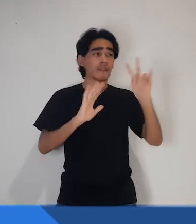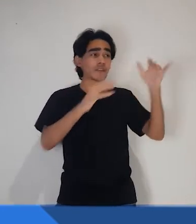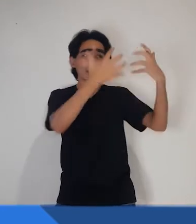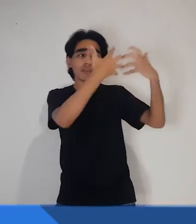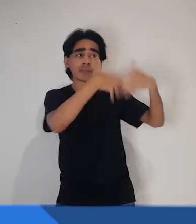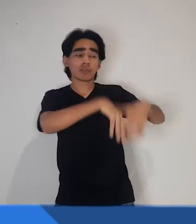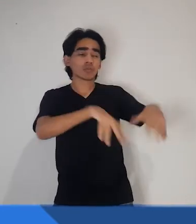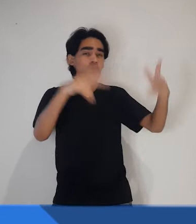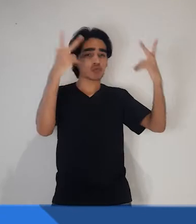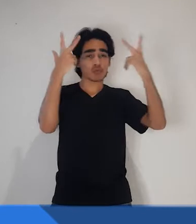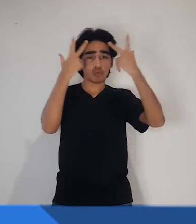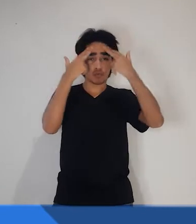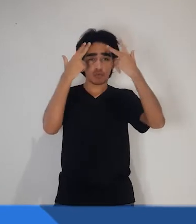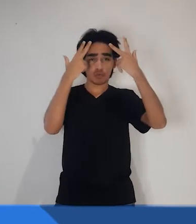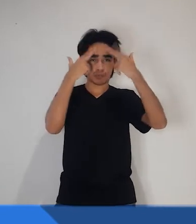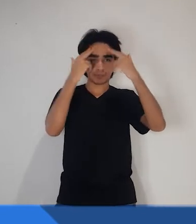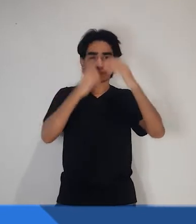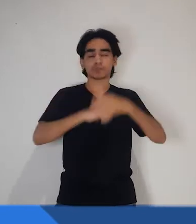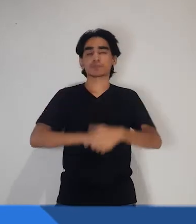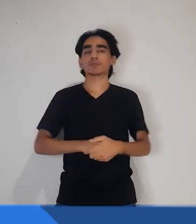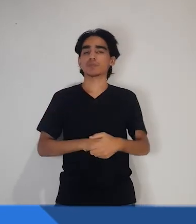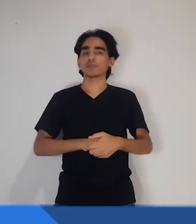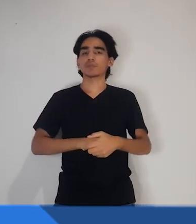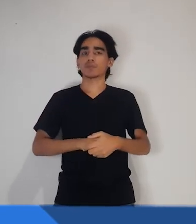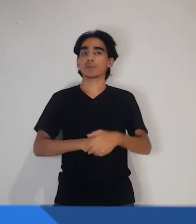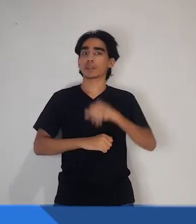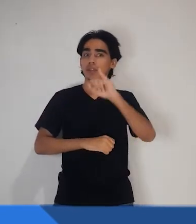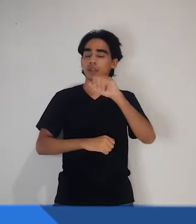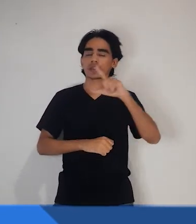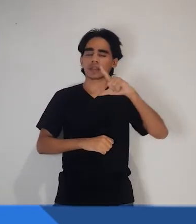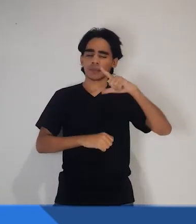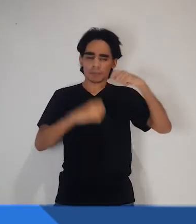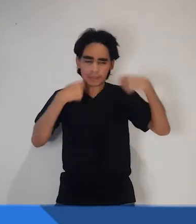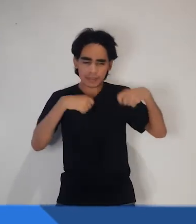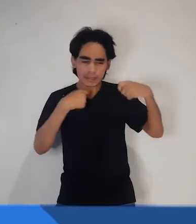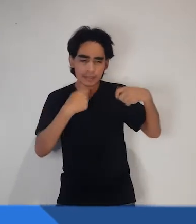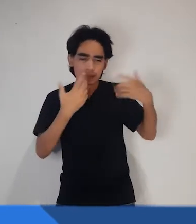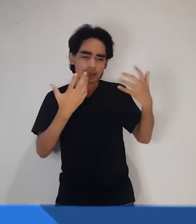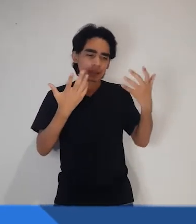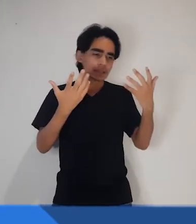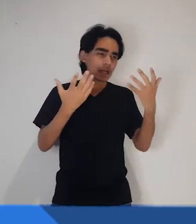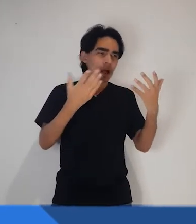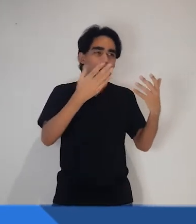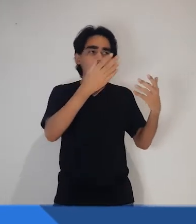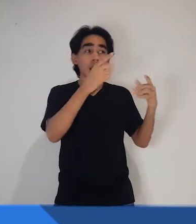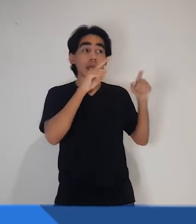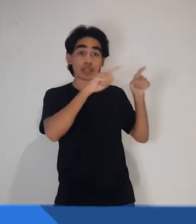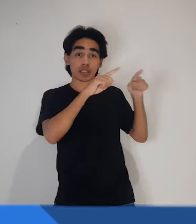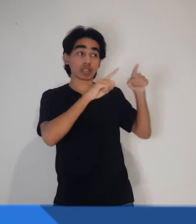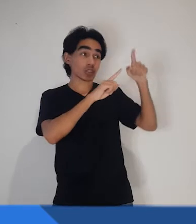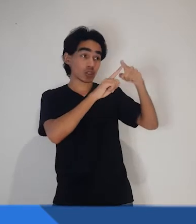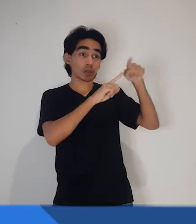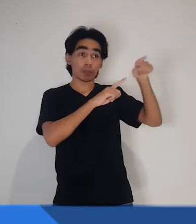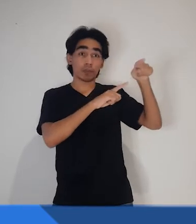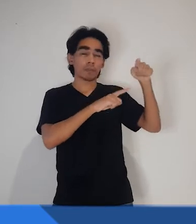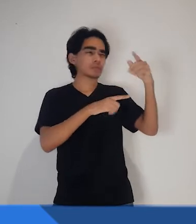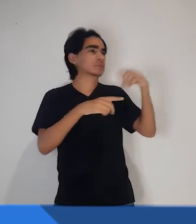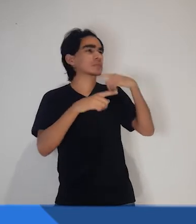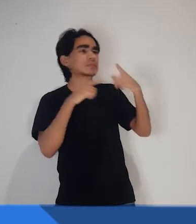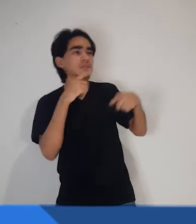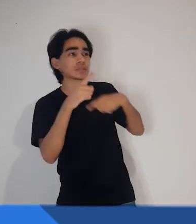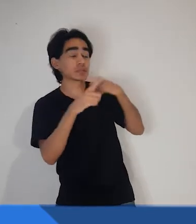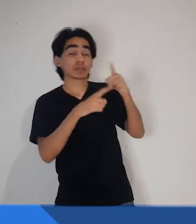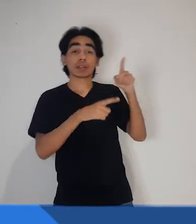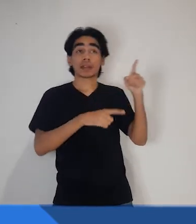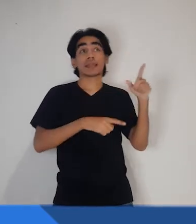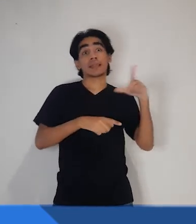funcionar perfeitamente. Caso você tenha algo mais para querer saber sobre esse tipo de questão, eu recomendo que